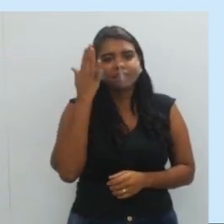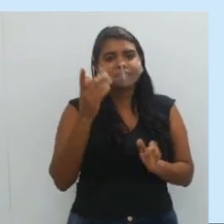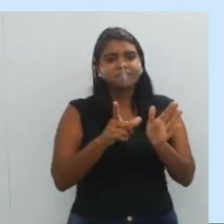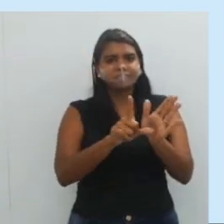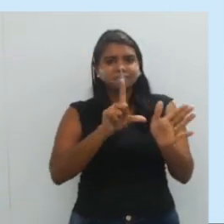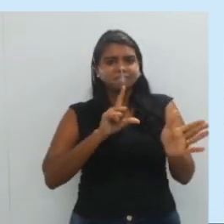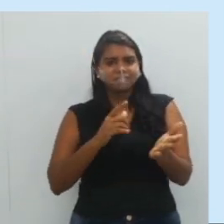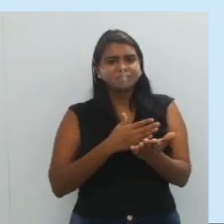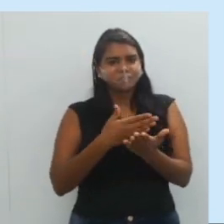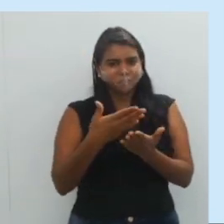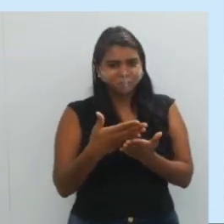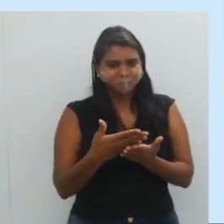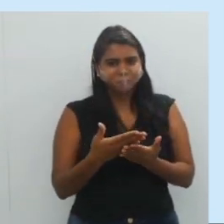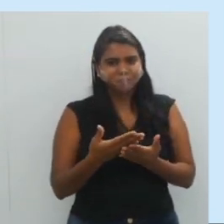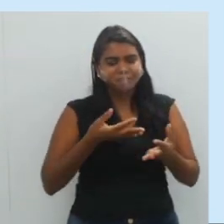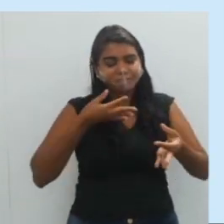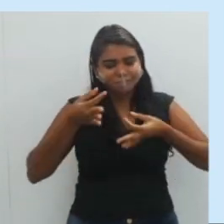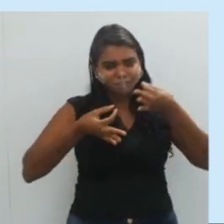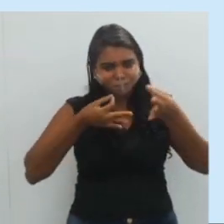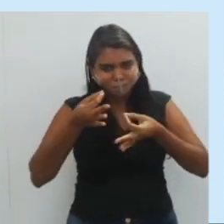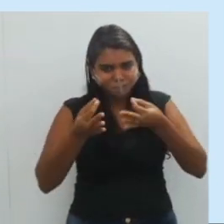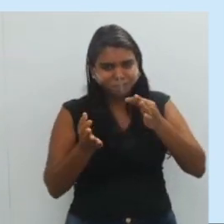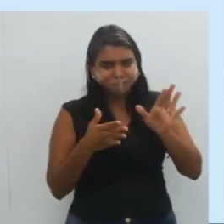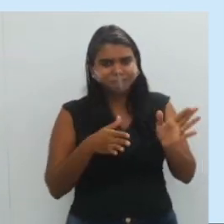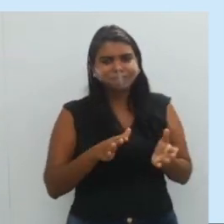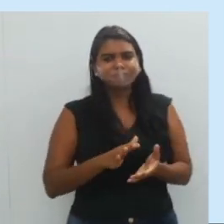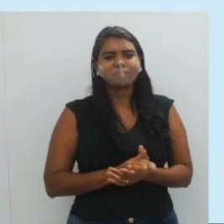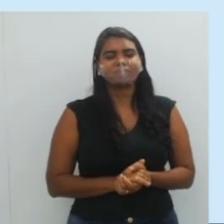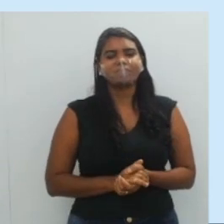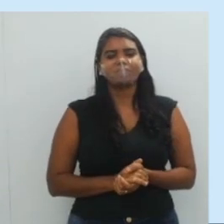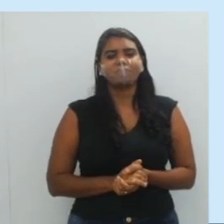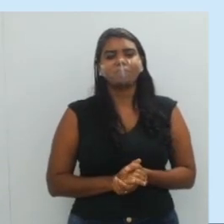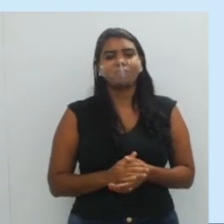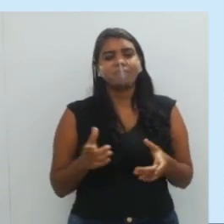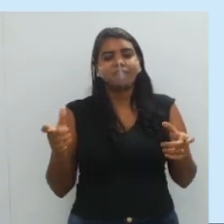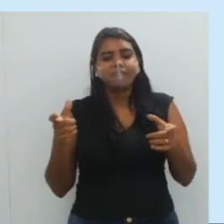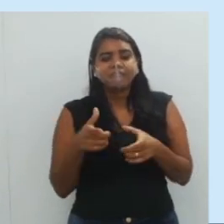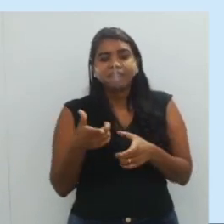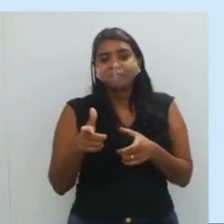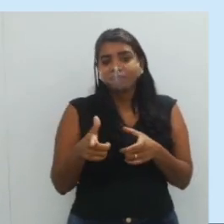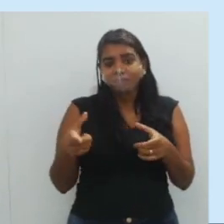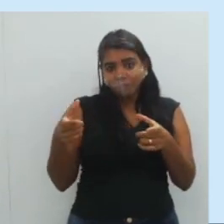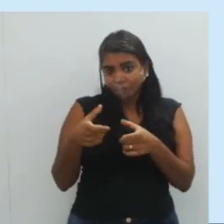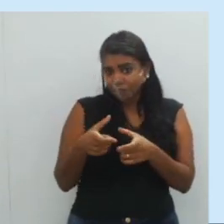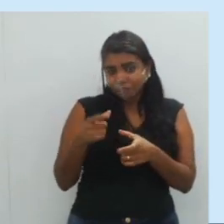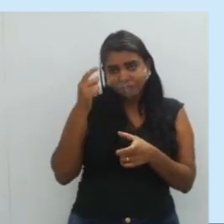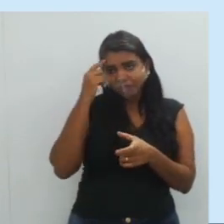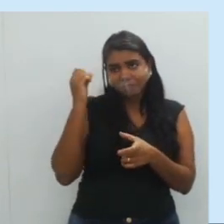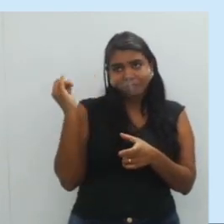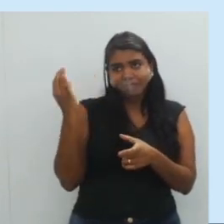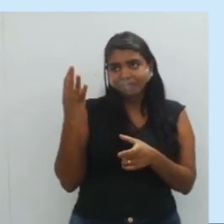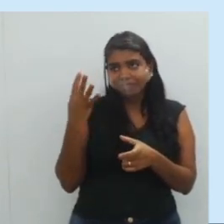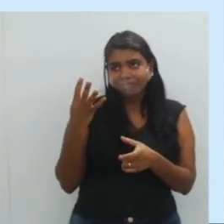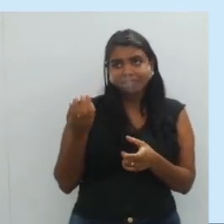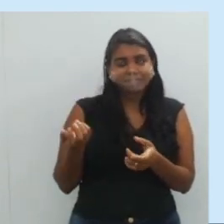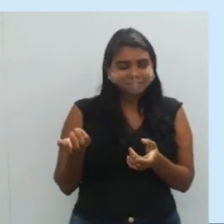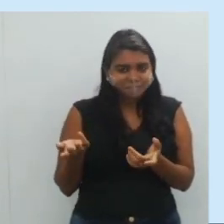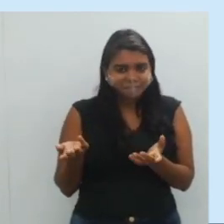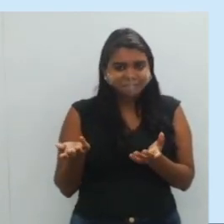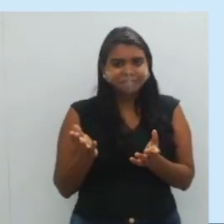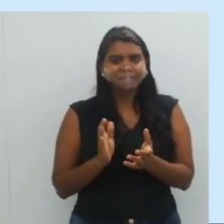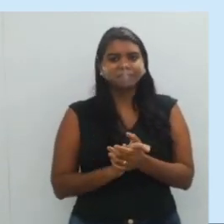salientar, antes mesmo de começarmos aqui a discutir sobre isso, bem, a questão minoria aí não é em quantidade. Não pense em minoria